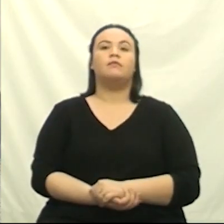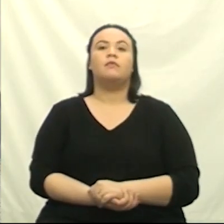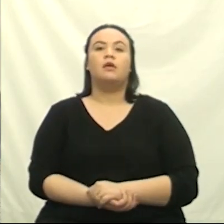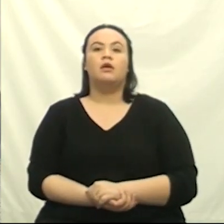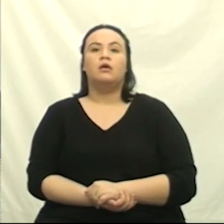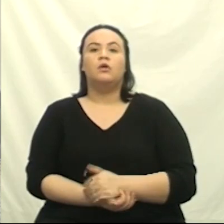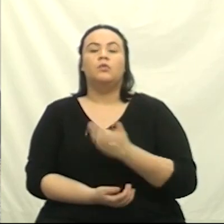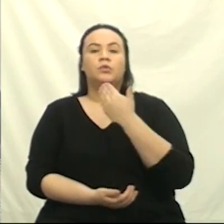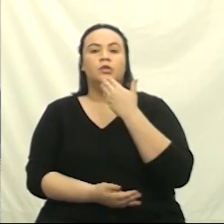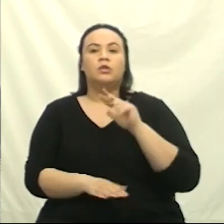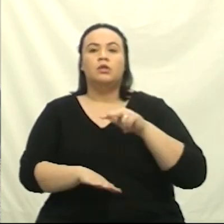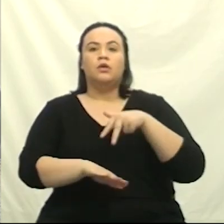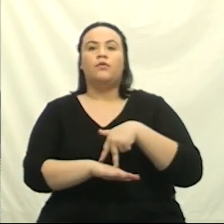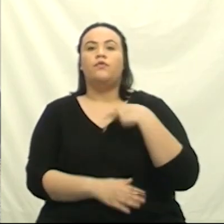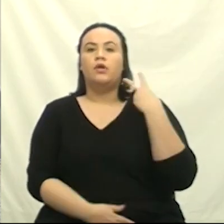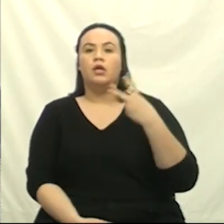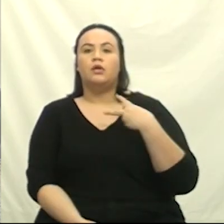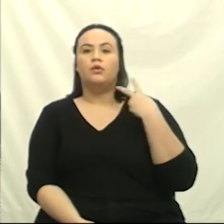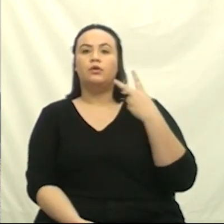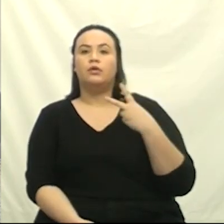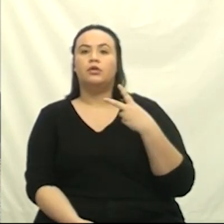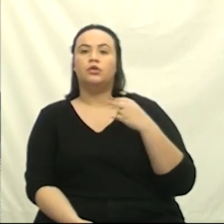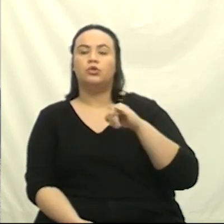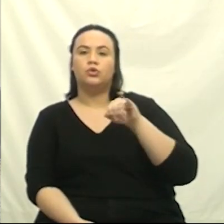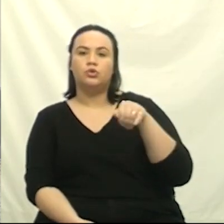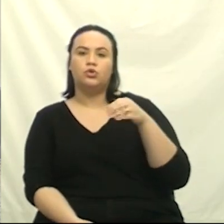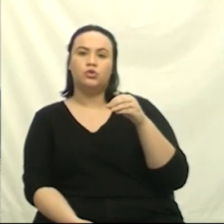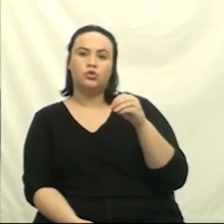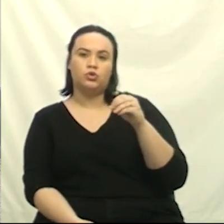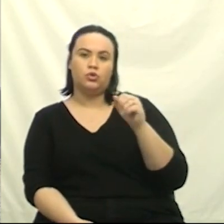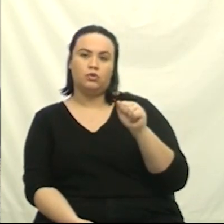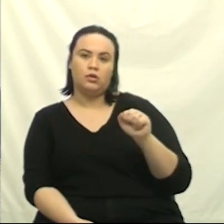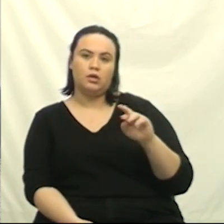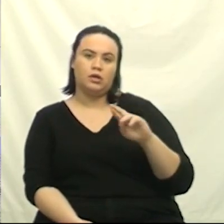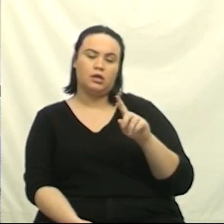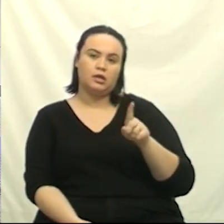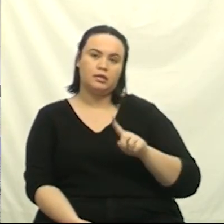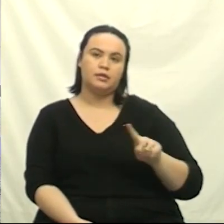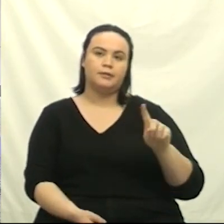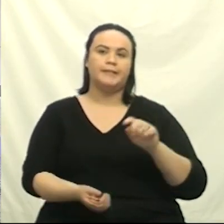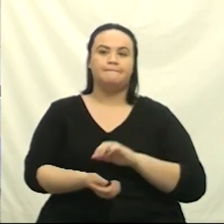questão de ordem cedida ao vereador Juarez de Jesus dos Santos